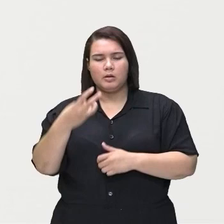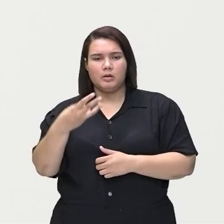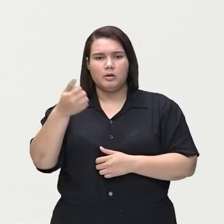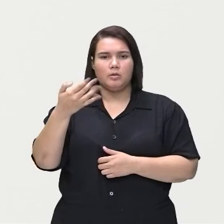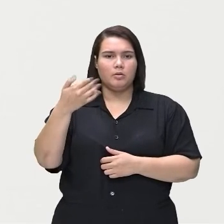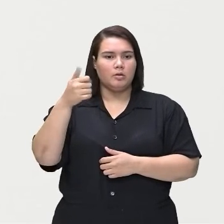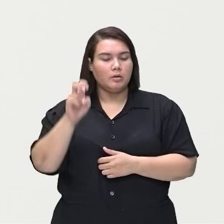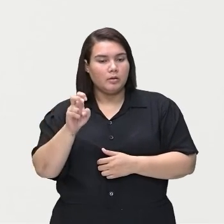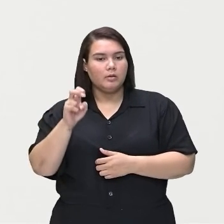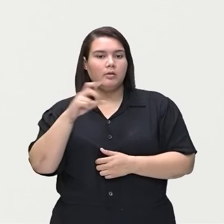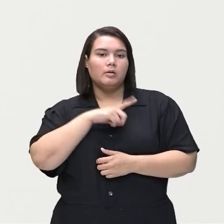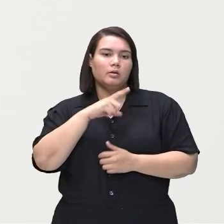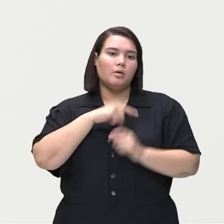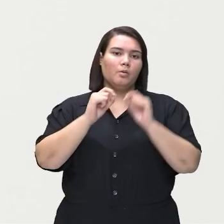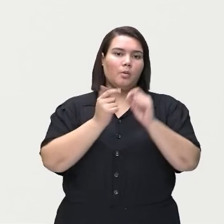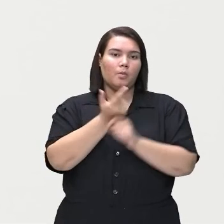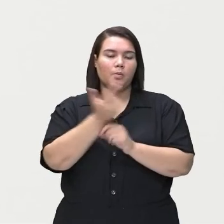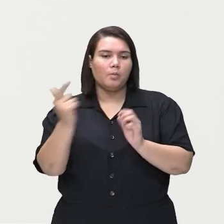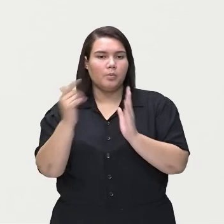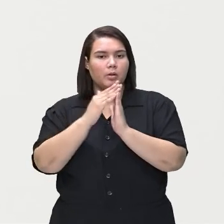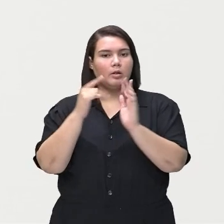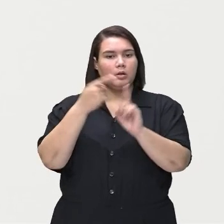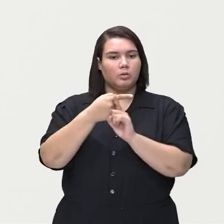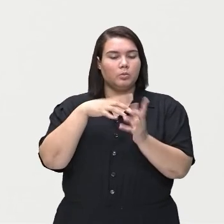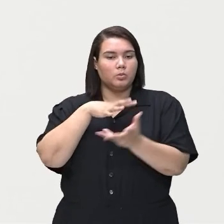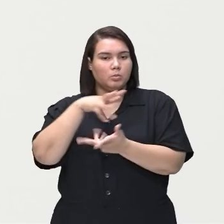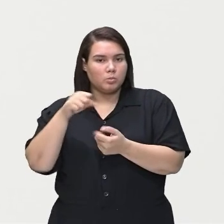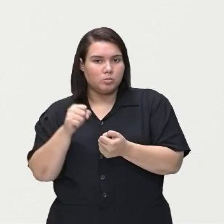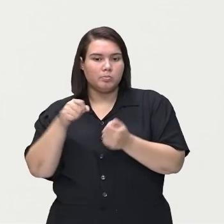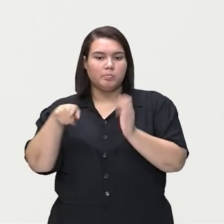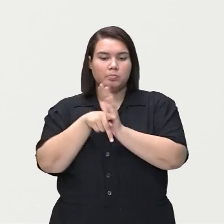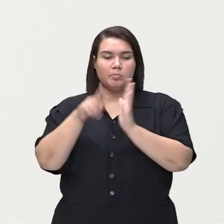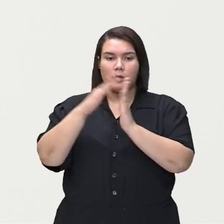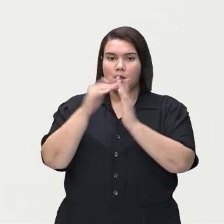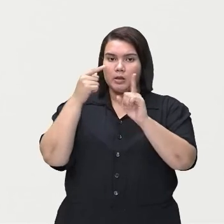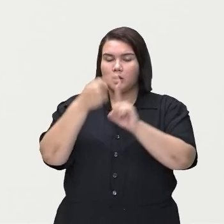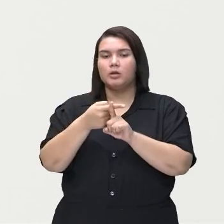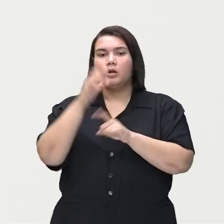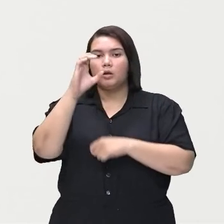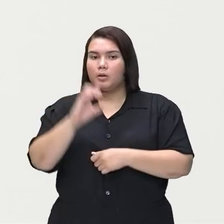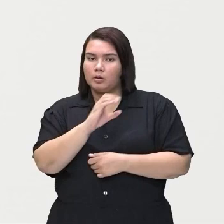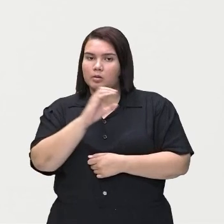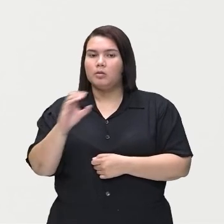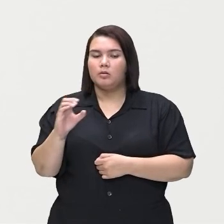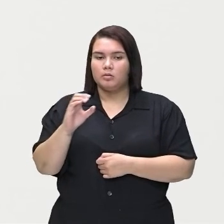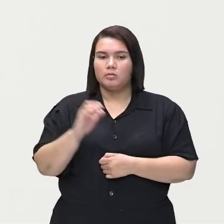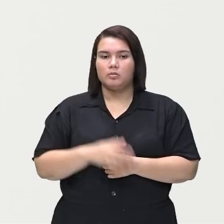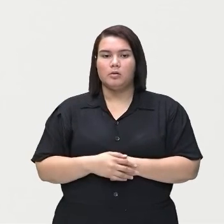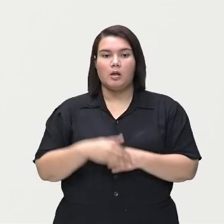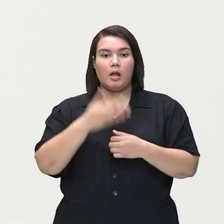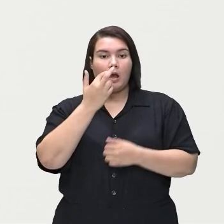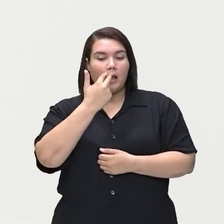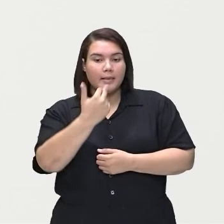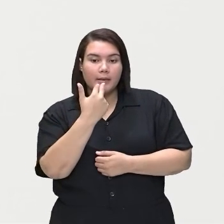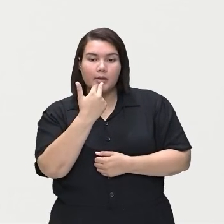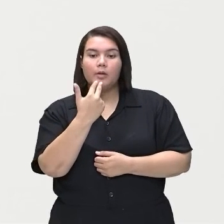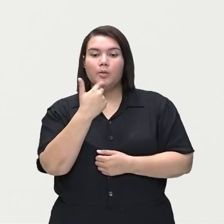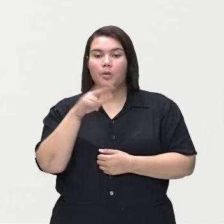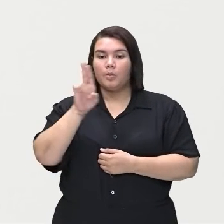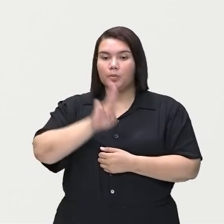não existia nenhuma outra igreja no mundo além da Igreja Católica. E a língua que